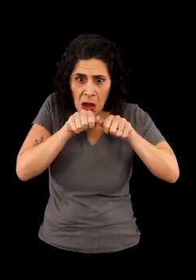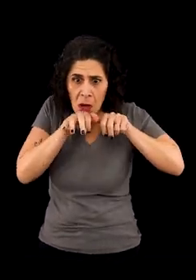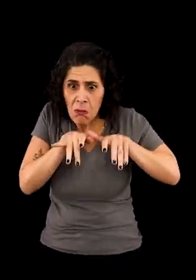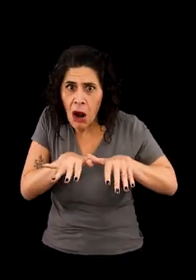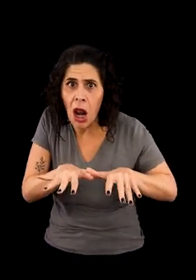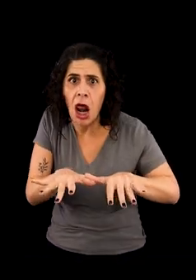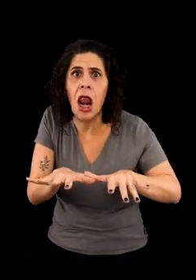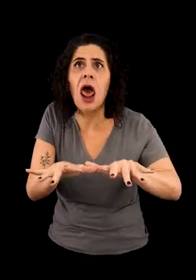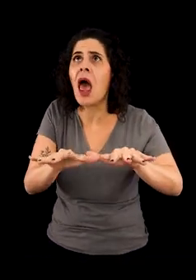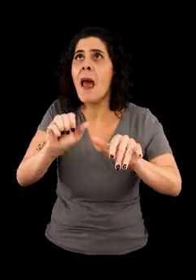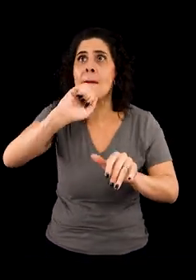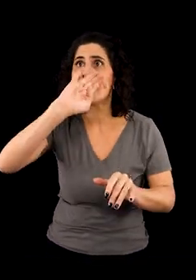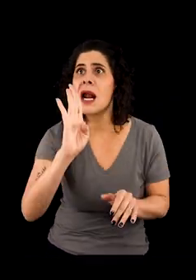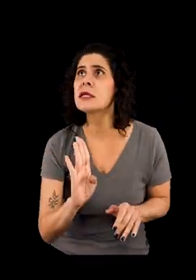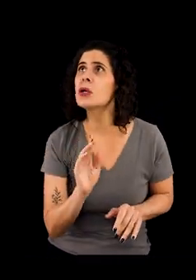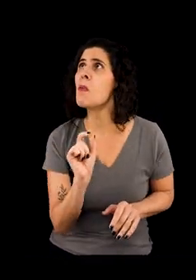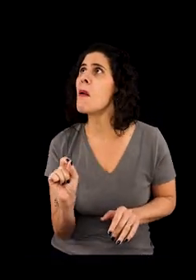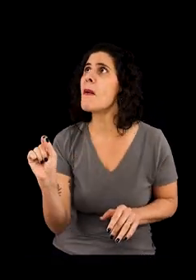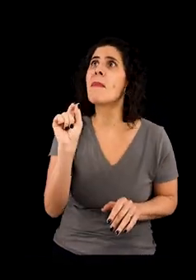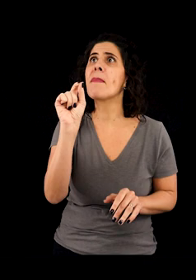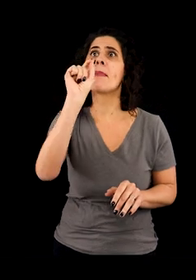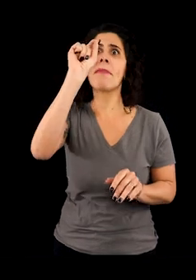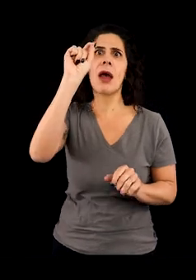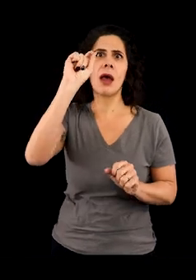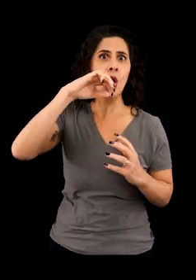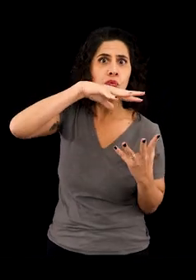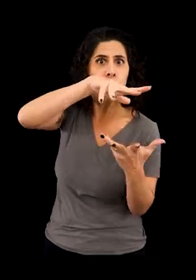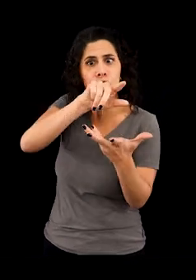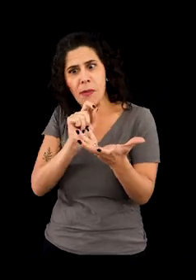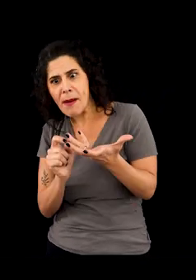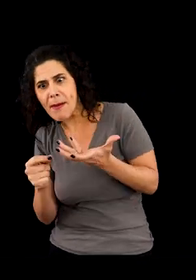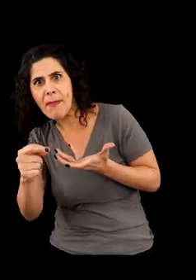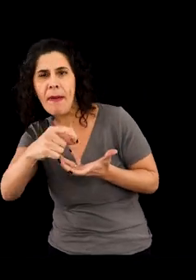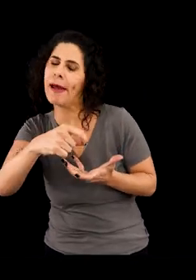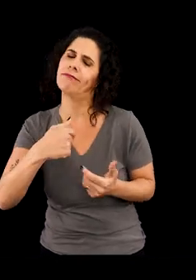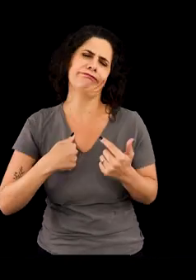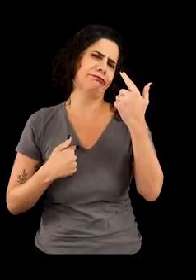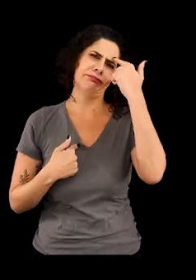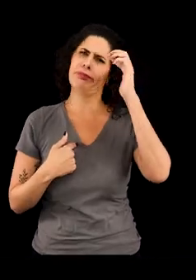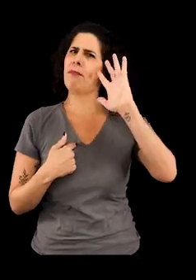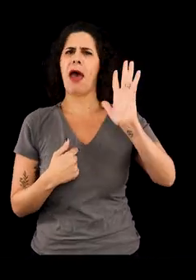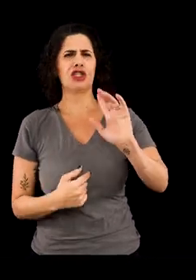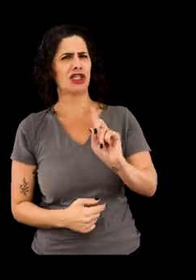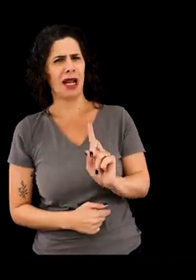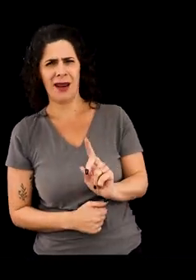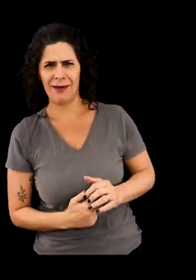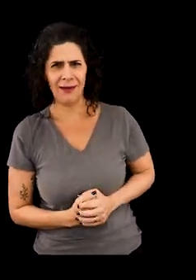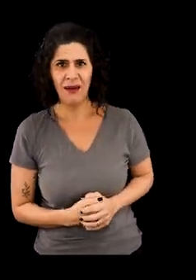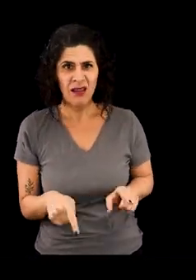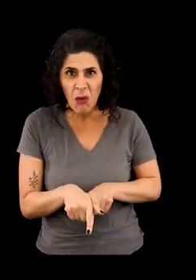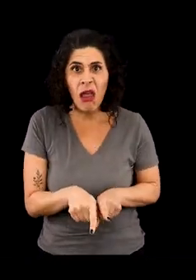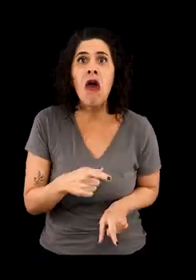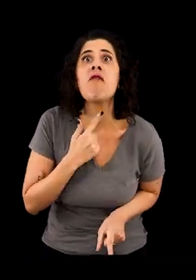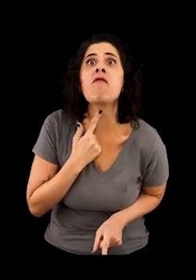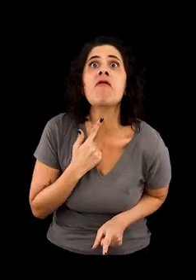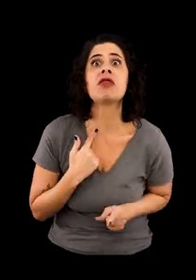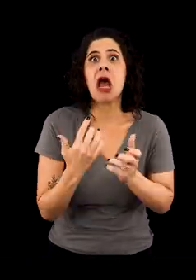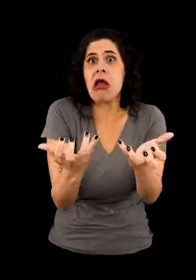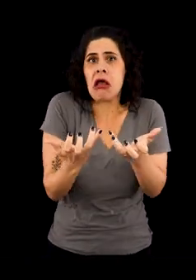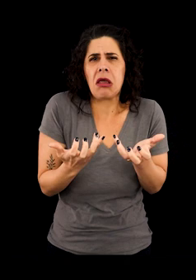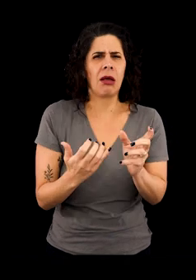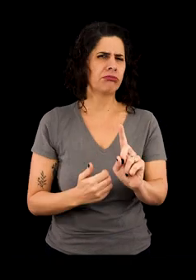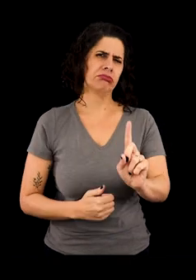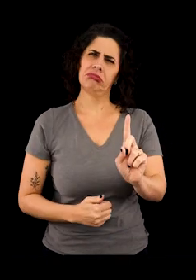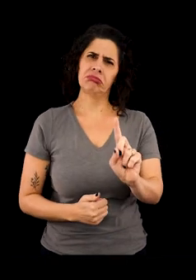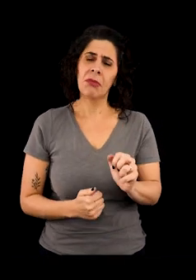e vê-las correr o Brasil, algumas até o mundo? Não, eu nunca imaginei isso, nem quis isso. Aliás, nem